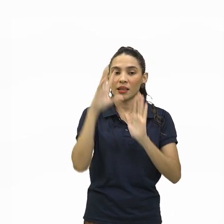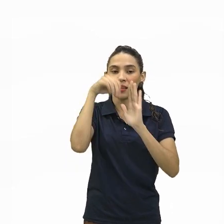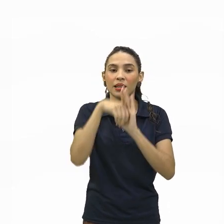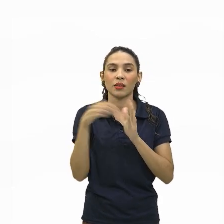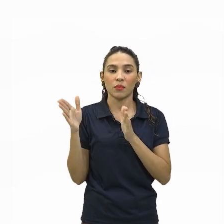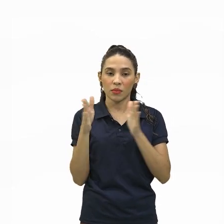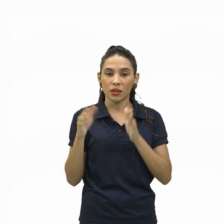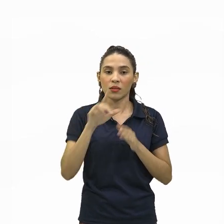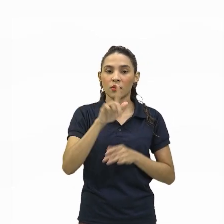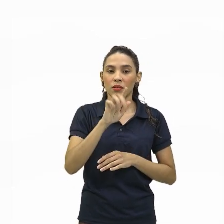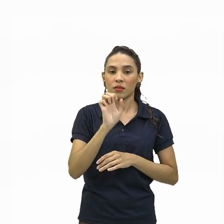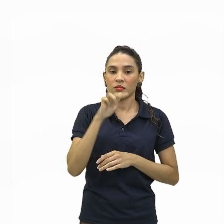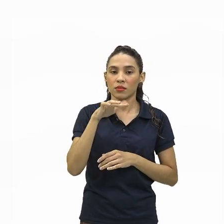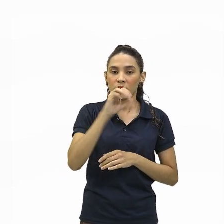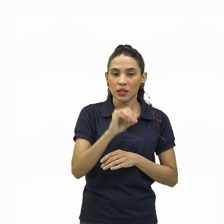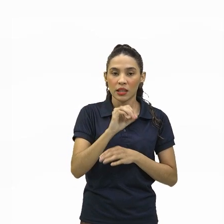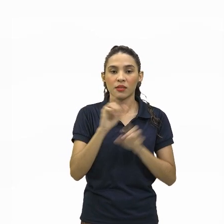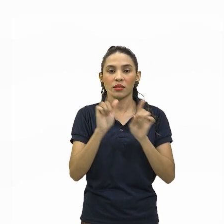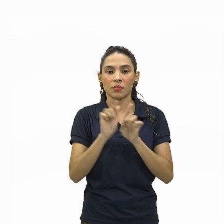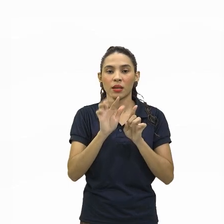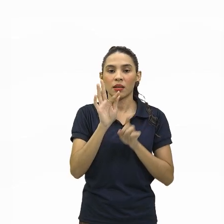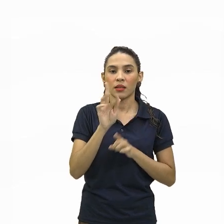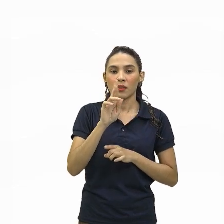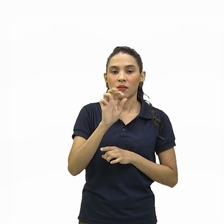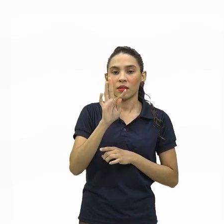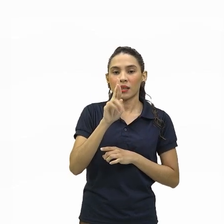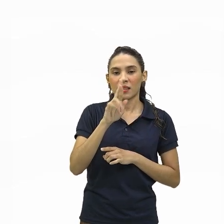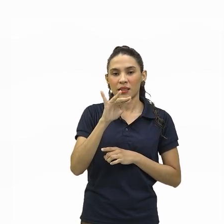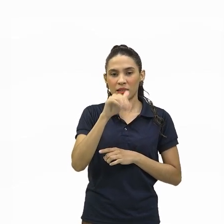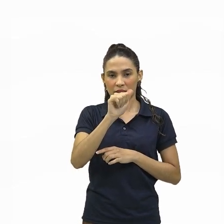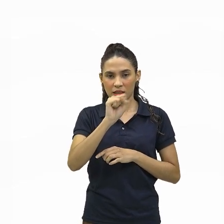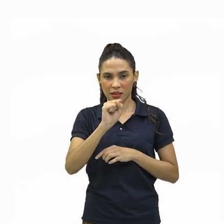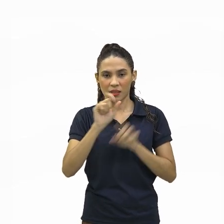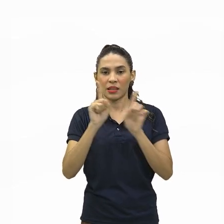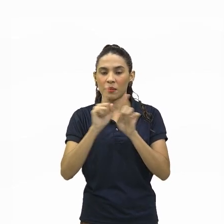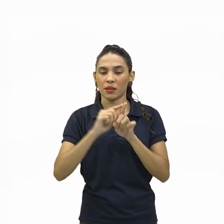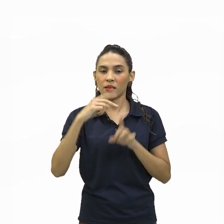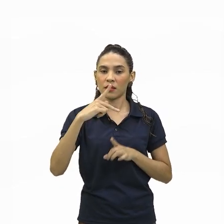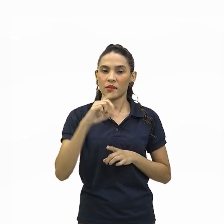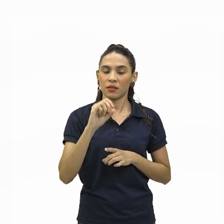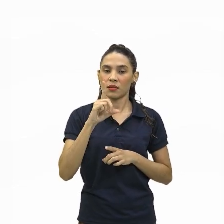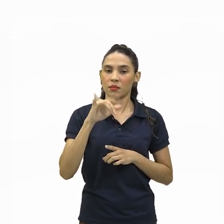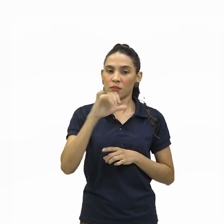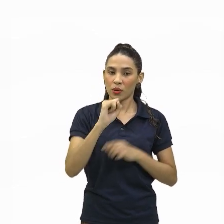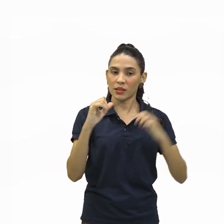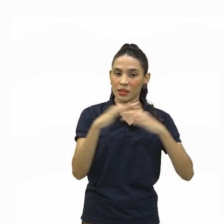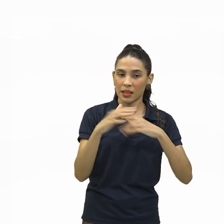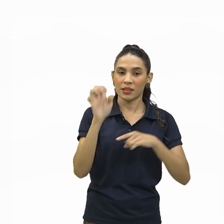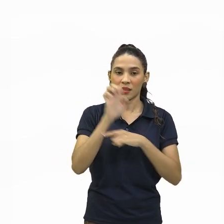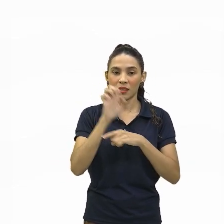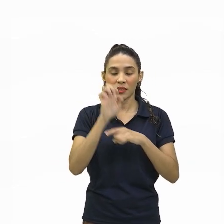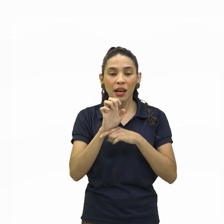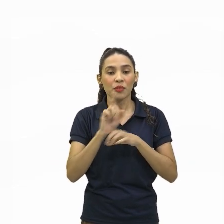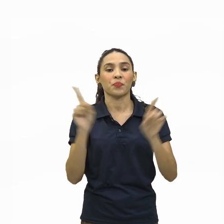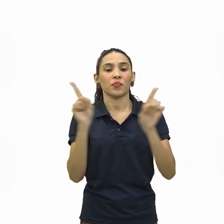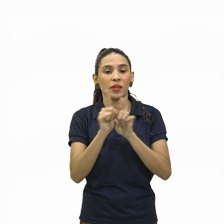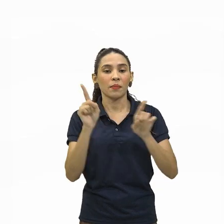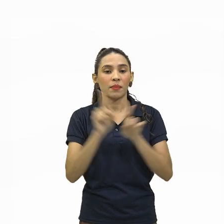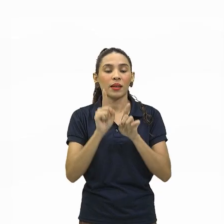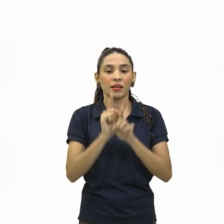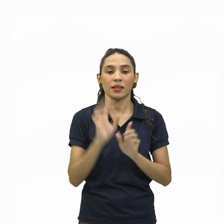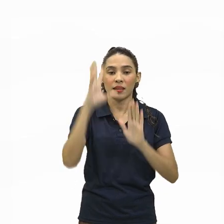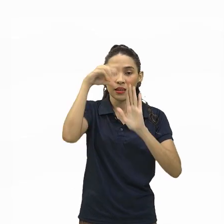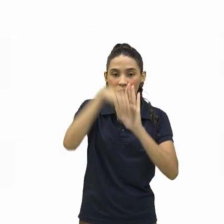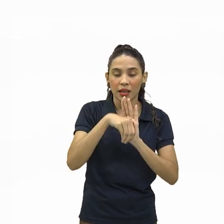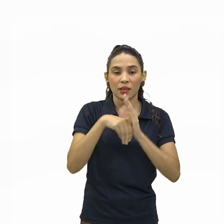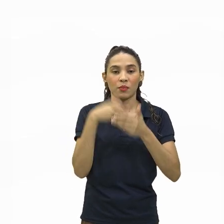período os guenos, as fratarias e as polis, né, as cidades-estados. E Dentro